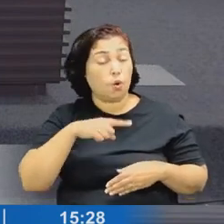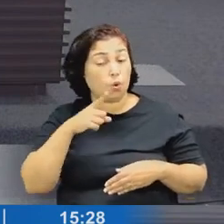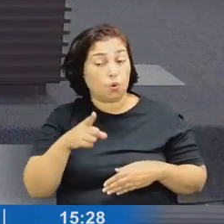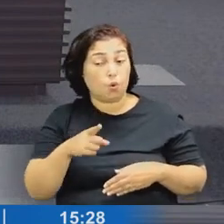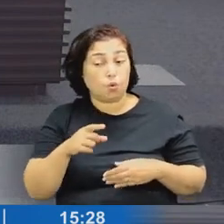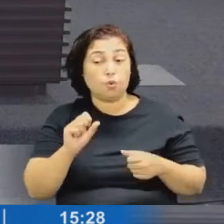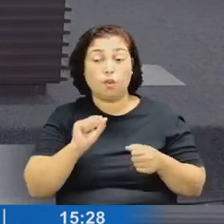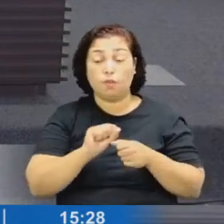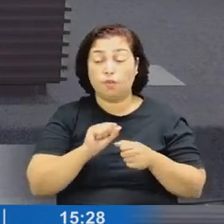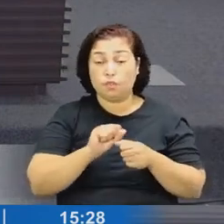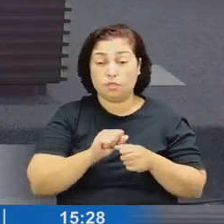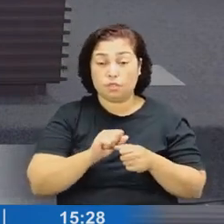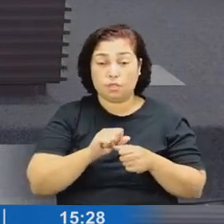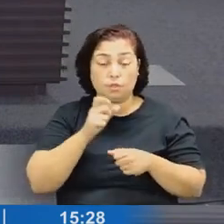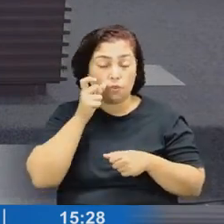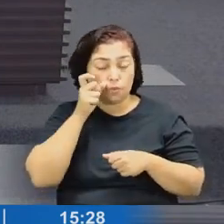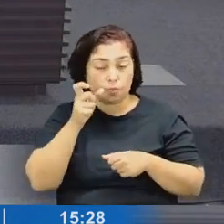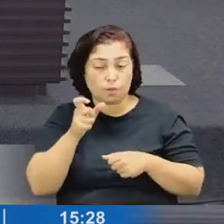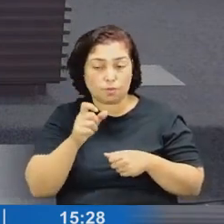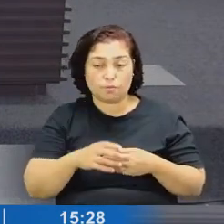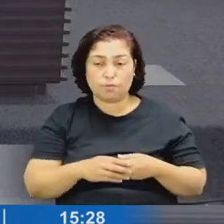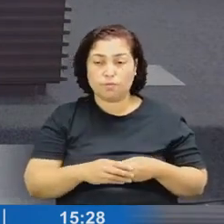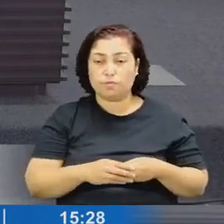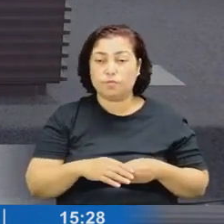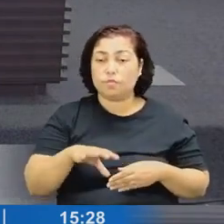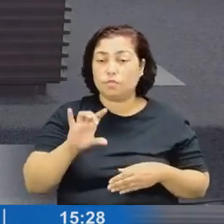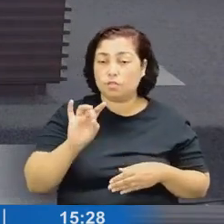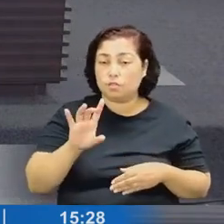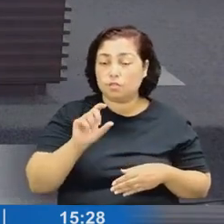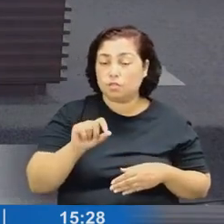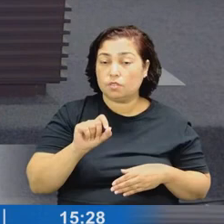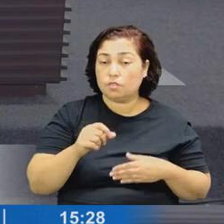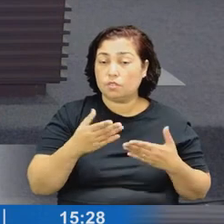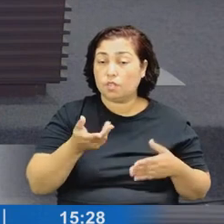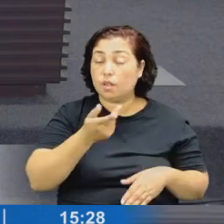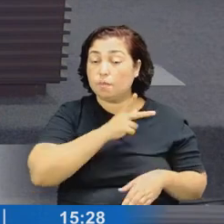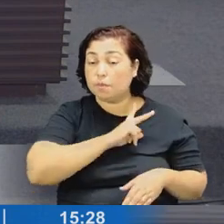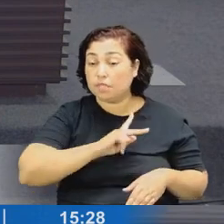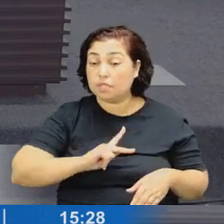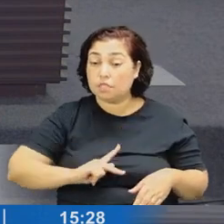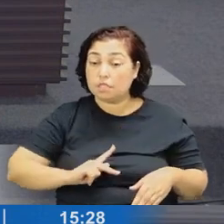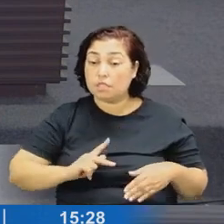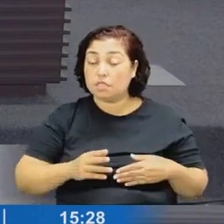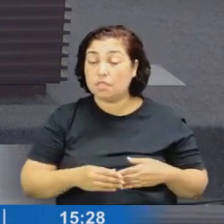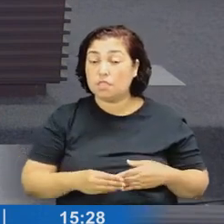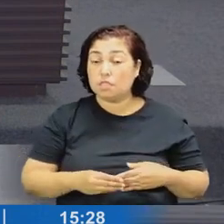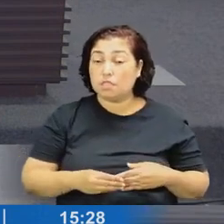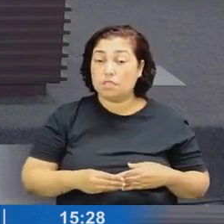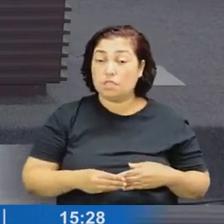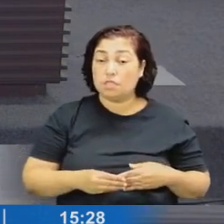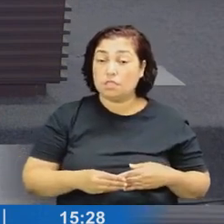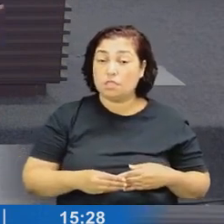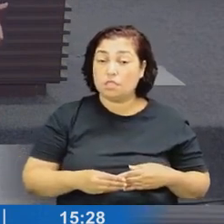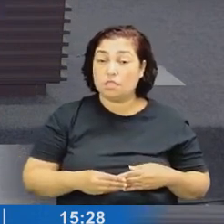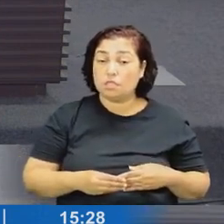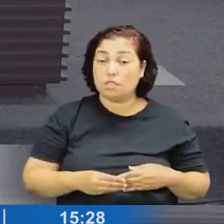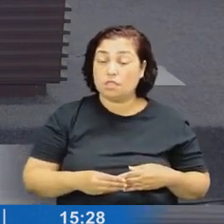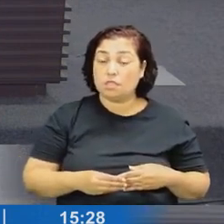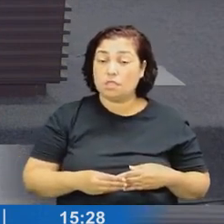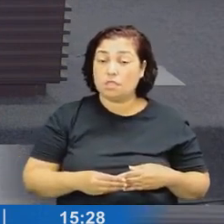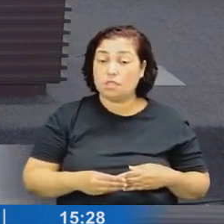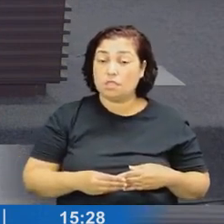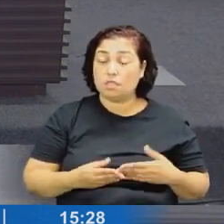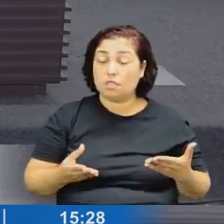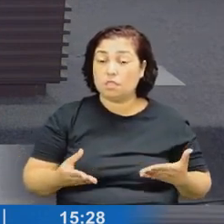focar só a questão só quem vai ser candidata presidente tem que levar isso como alguns vereadores